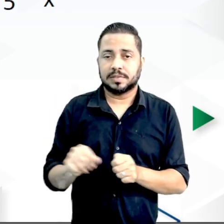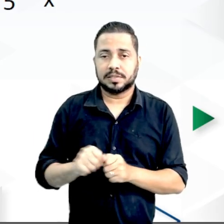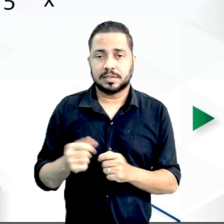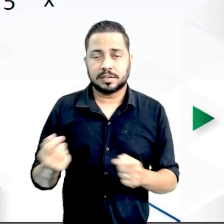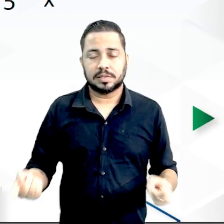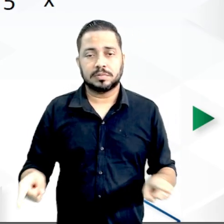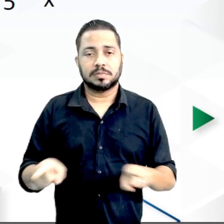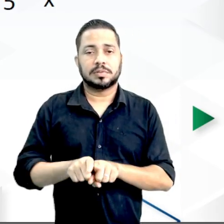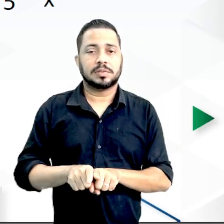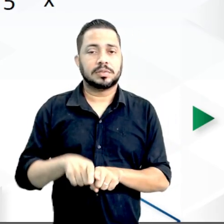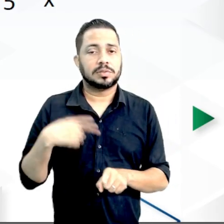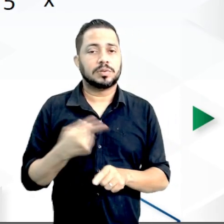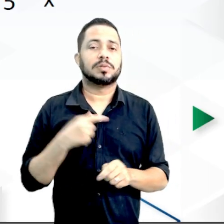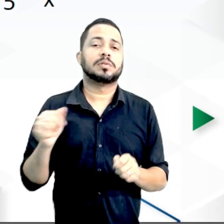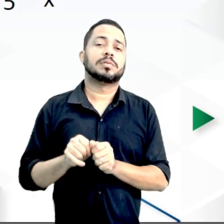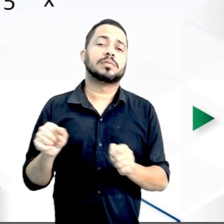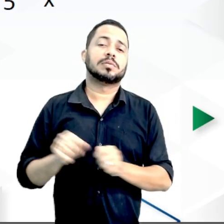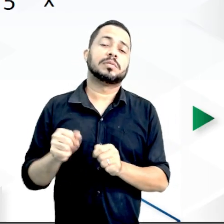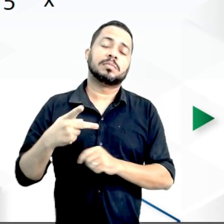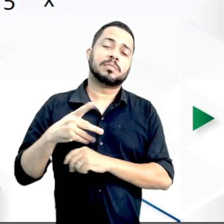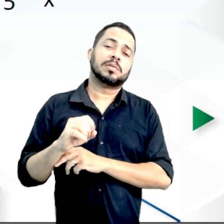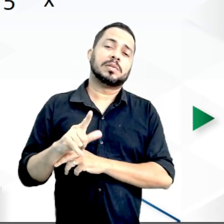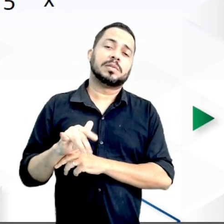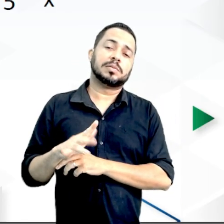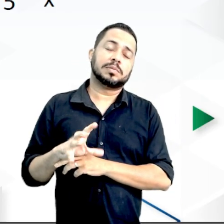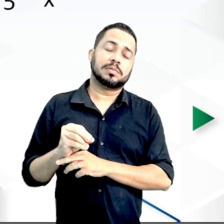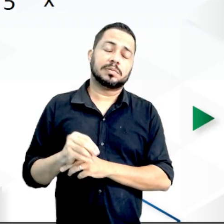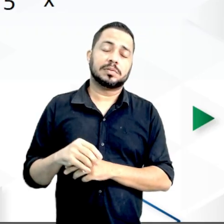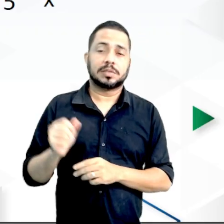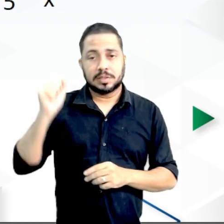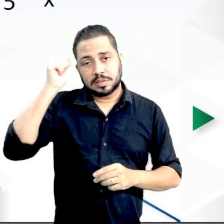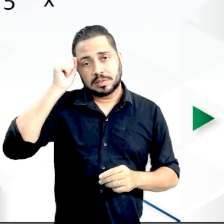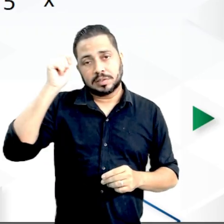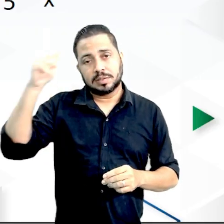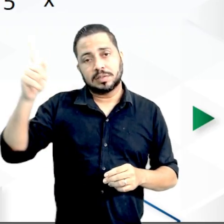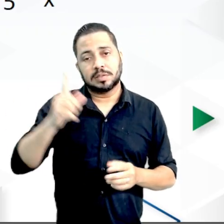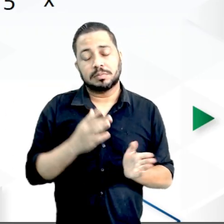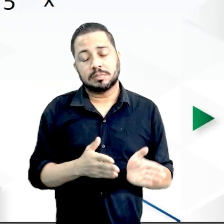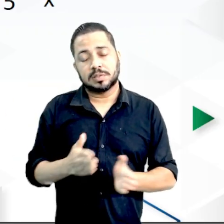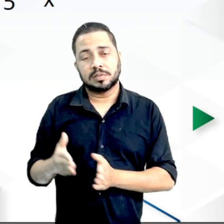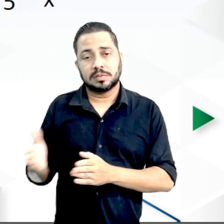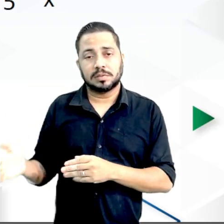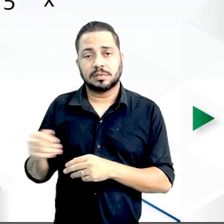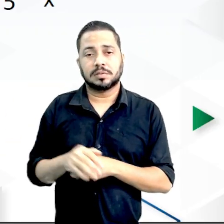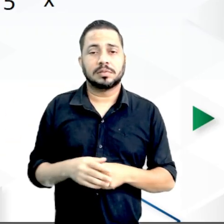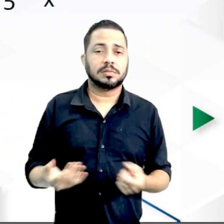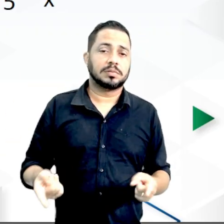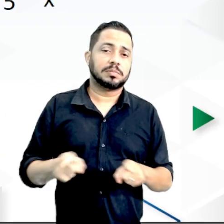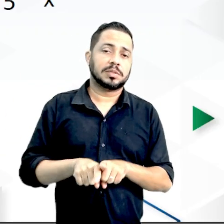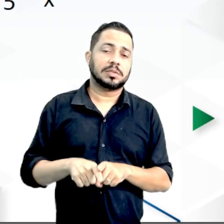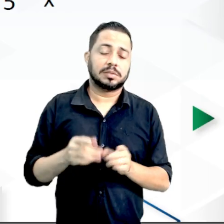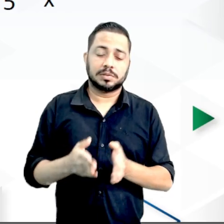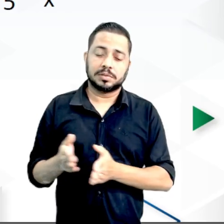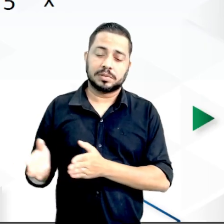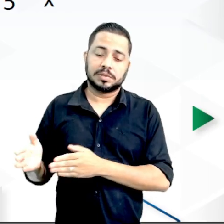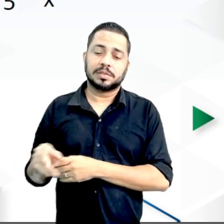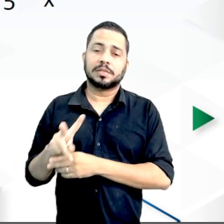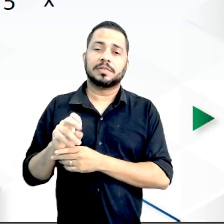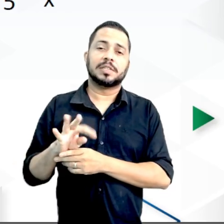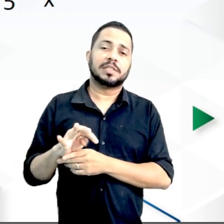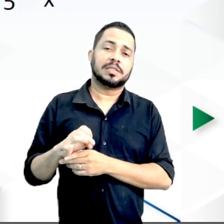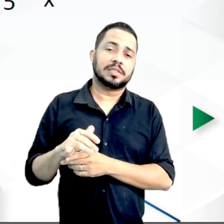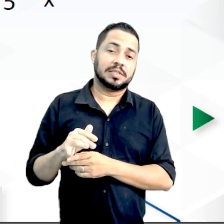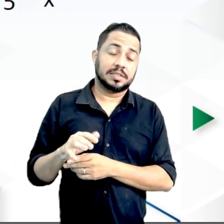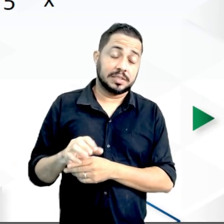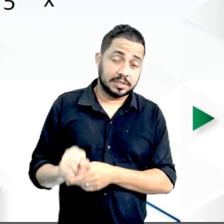vértices, nós montamos um polígono, a ideia de um polígono a partir dos pares ordenados, que são os vértices, os pontos